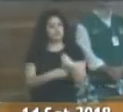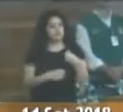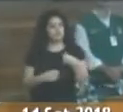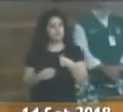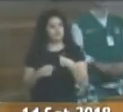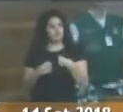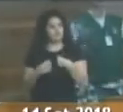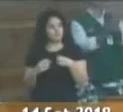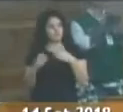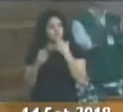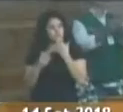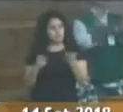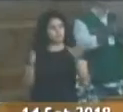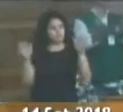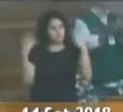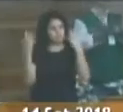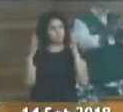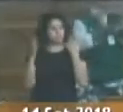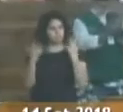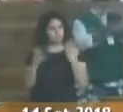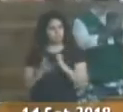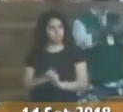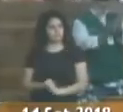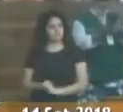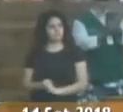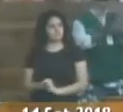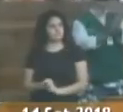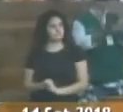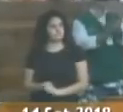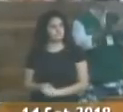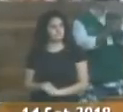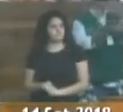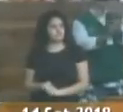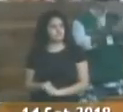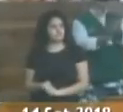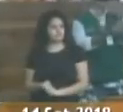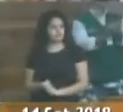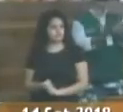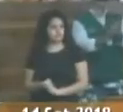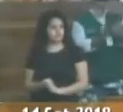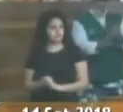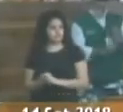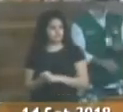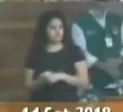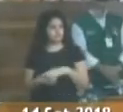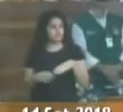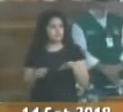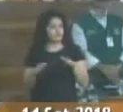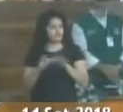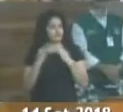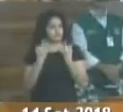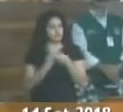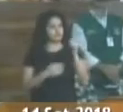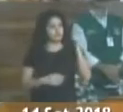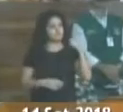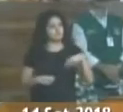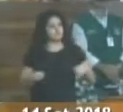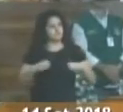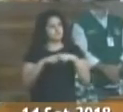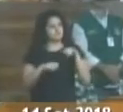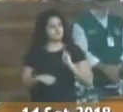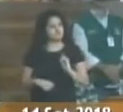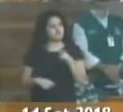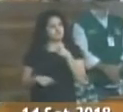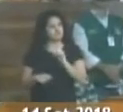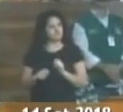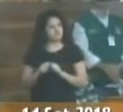pede uma salva de palmas para essa conquista dos povos tradicionais dessa cidade, que essa Câmara, se ela não fizer